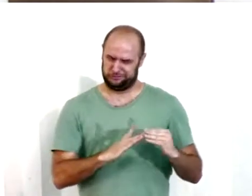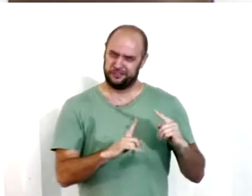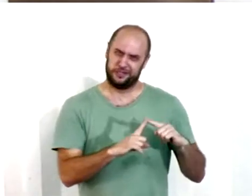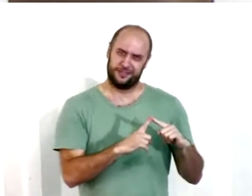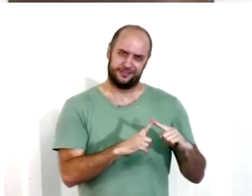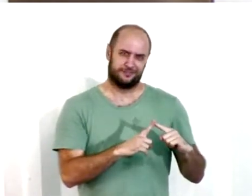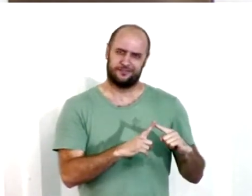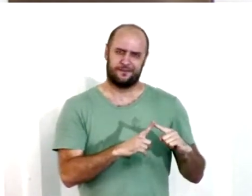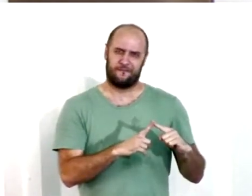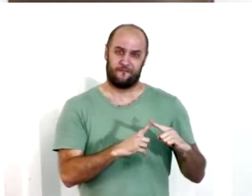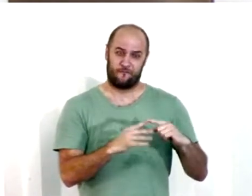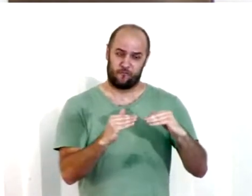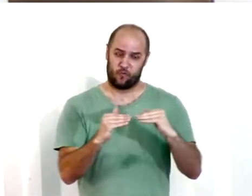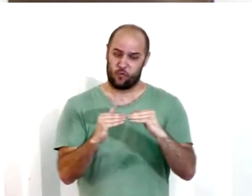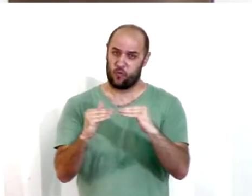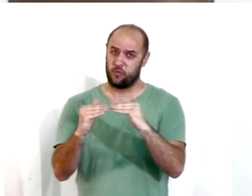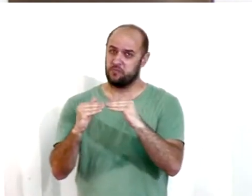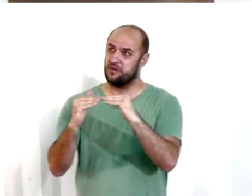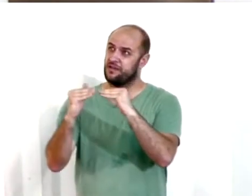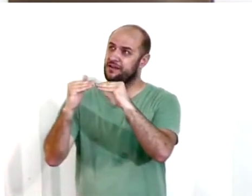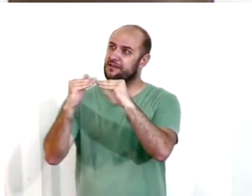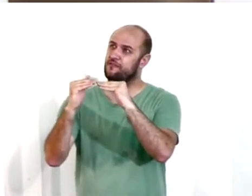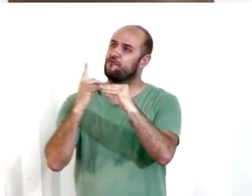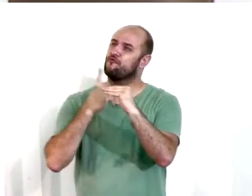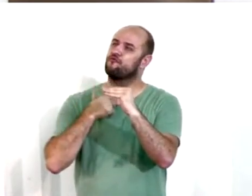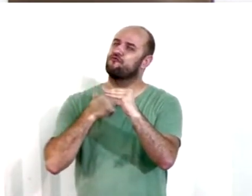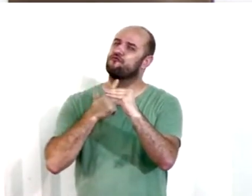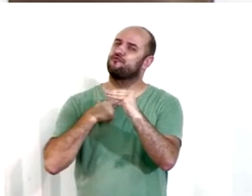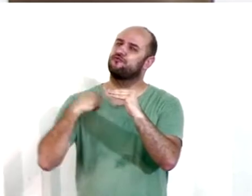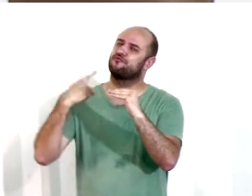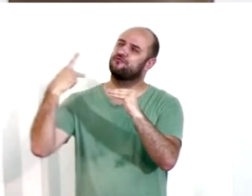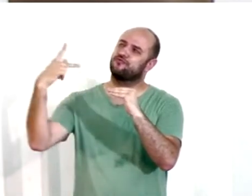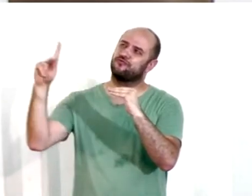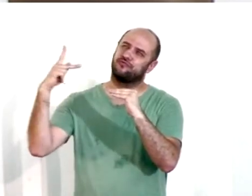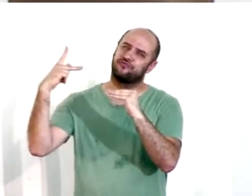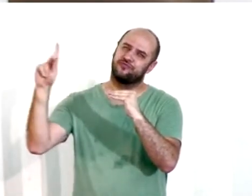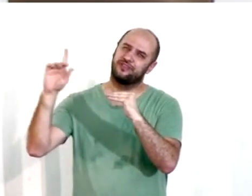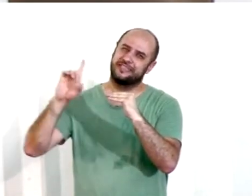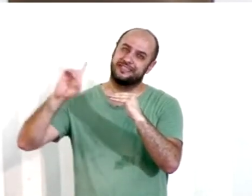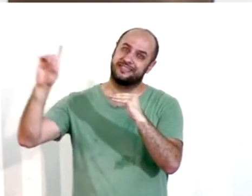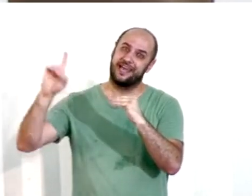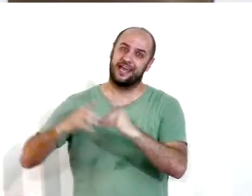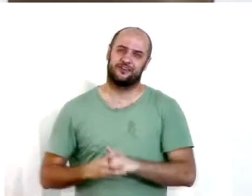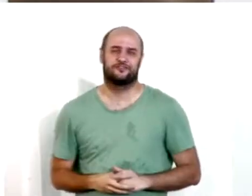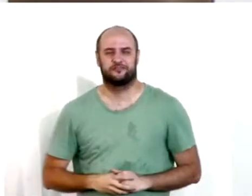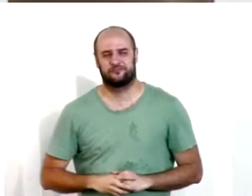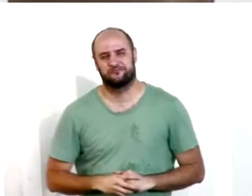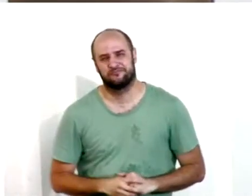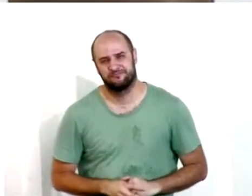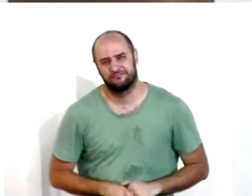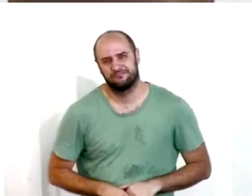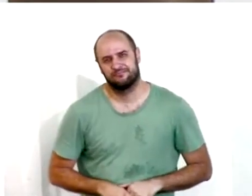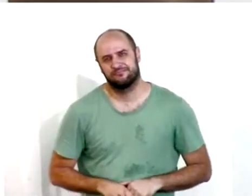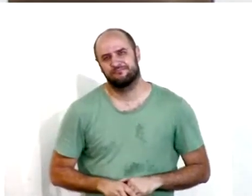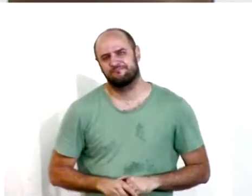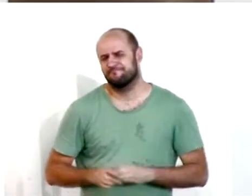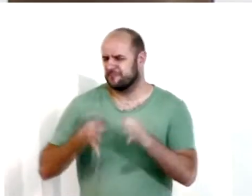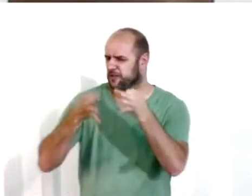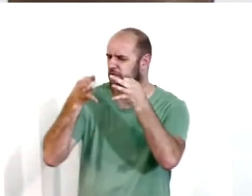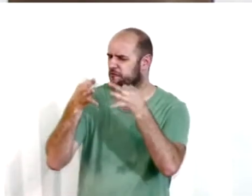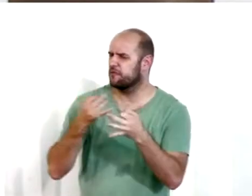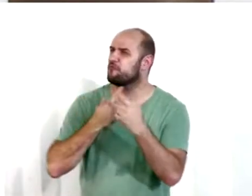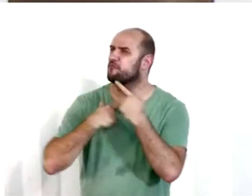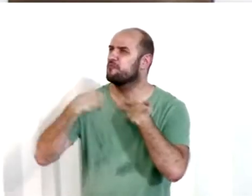da sua vontade. E a Escritura diz para nós que a vontade de Deus é sempre boa,